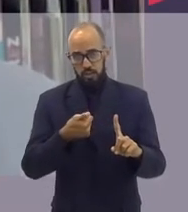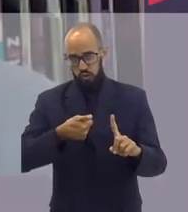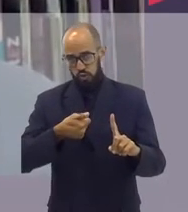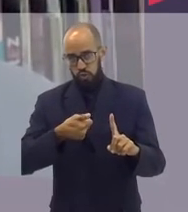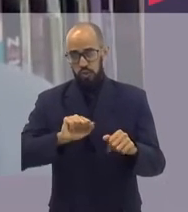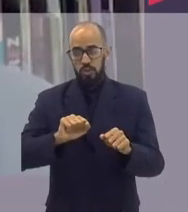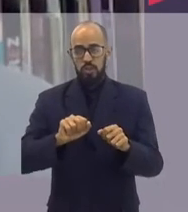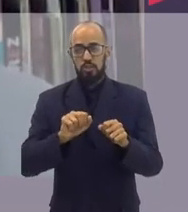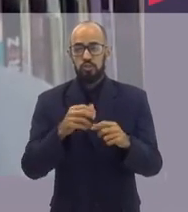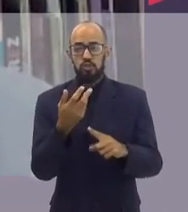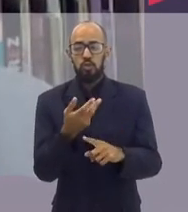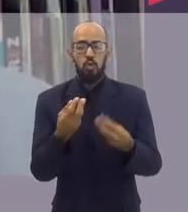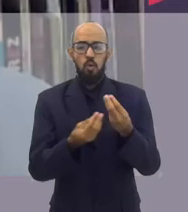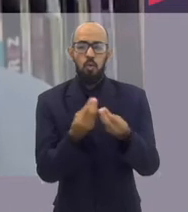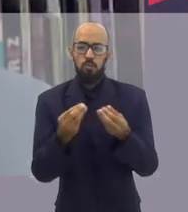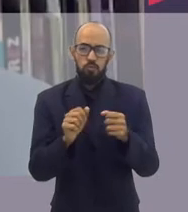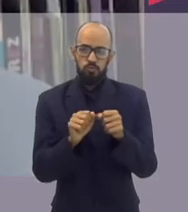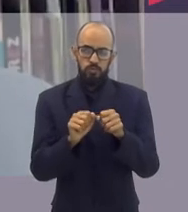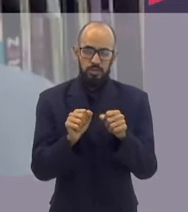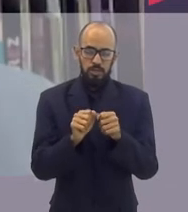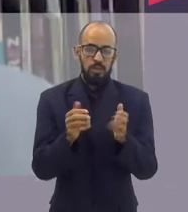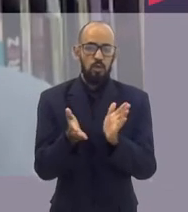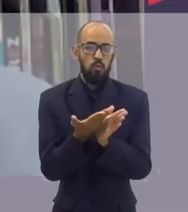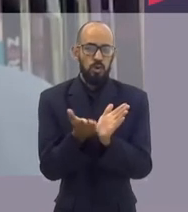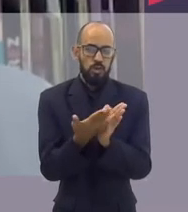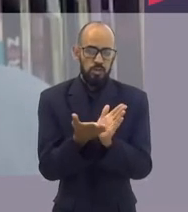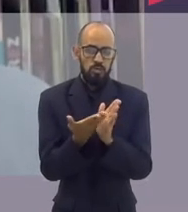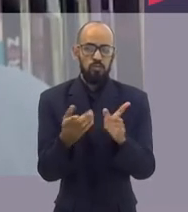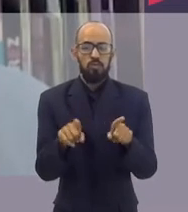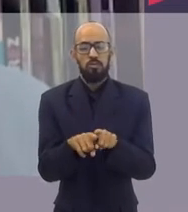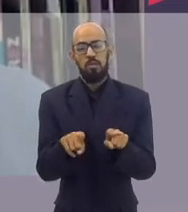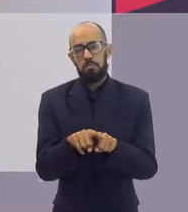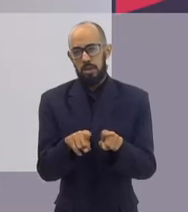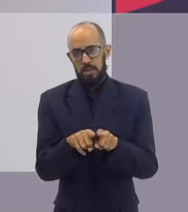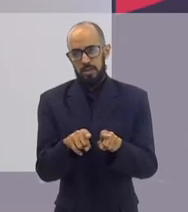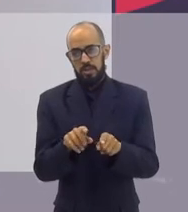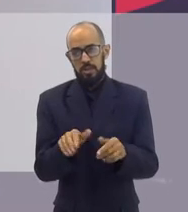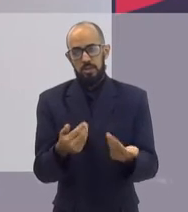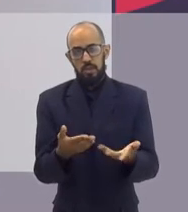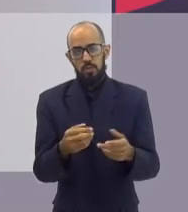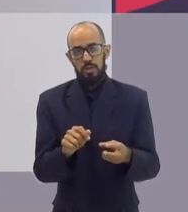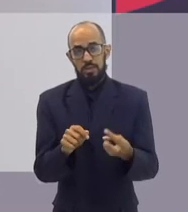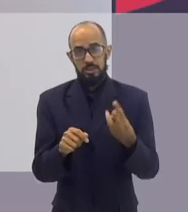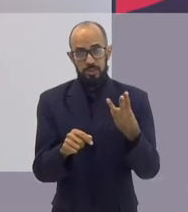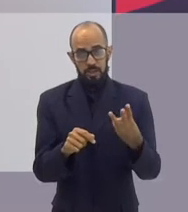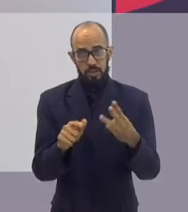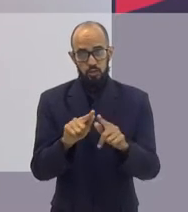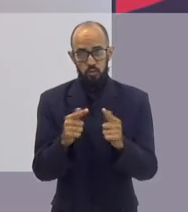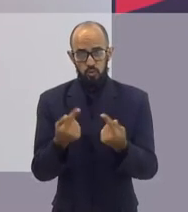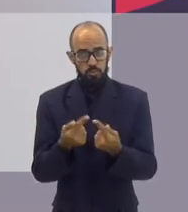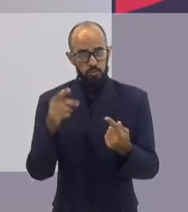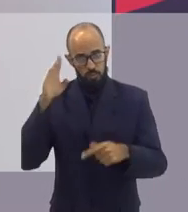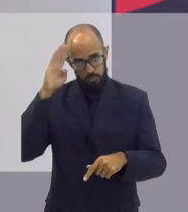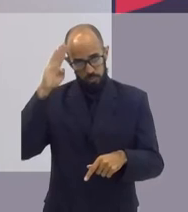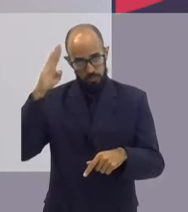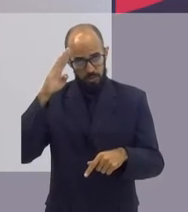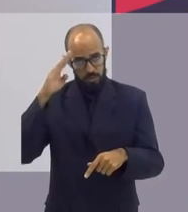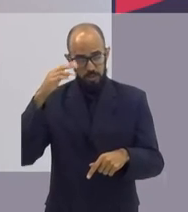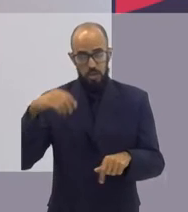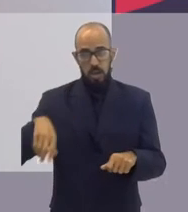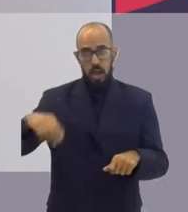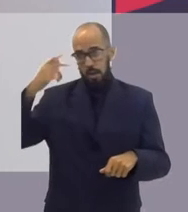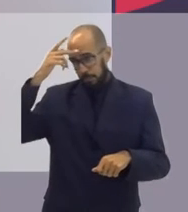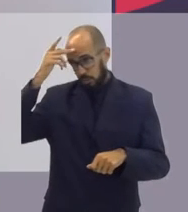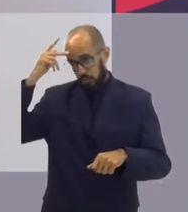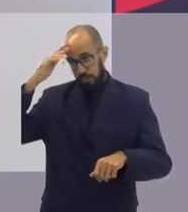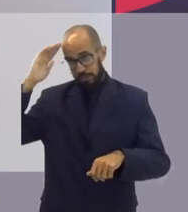tem a arte do livro, do manual também, tem muita arte envolvida. Então, esses três grupos foram os principais, né? Quem entendia